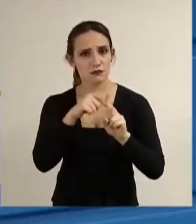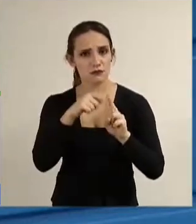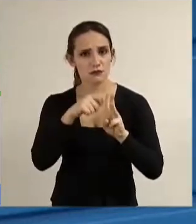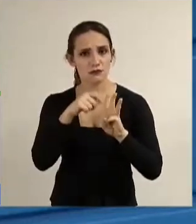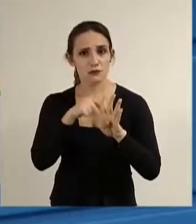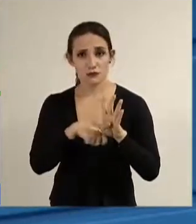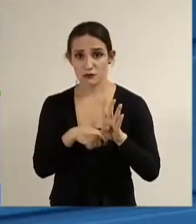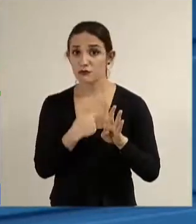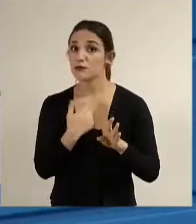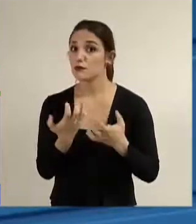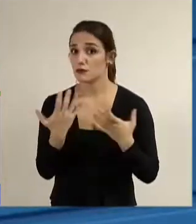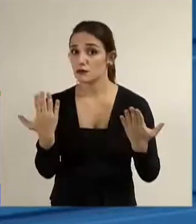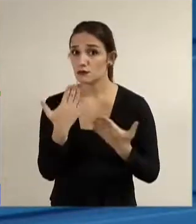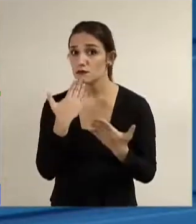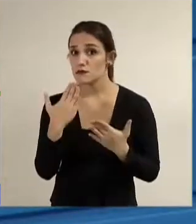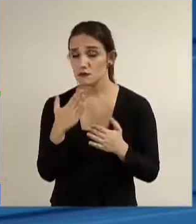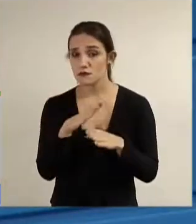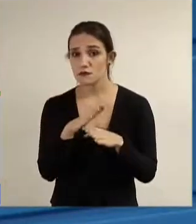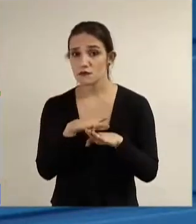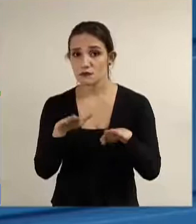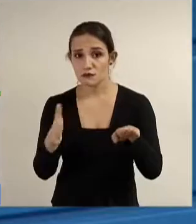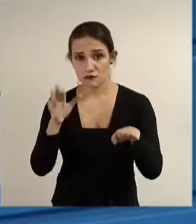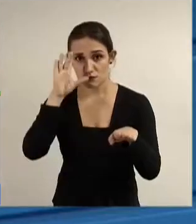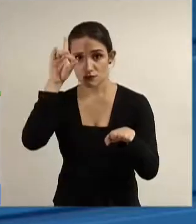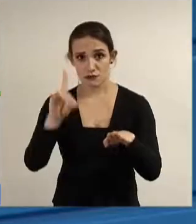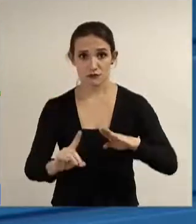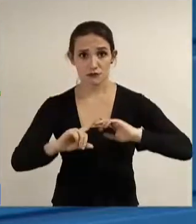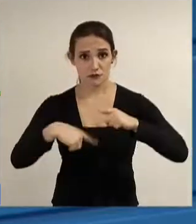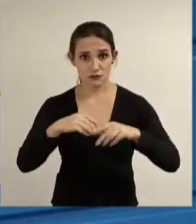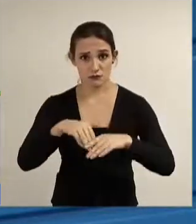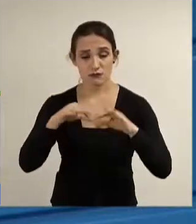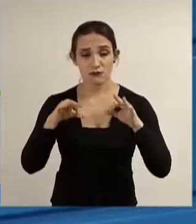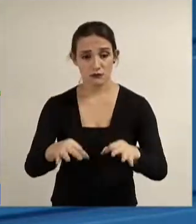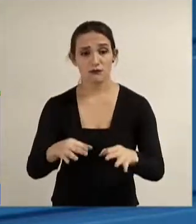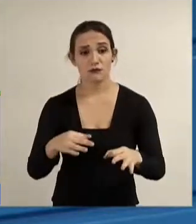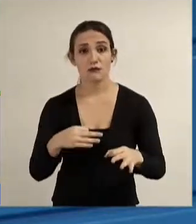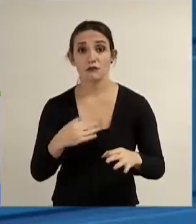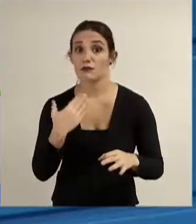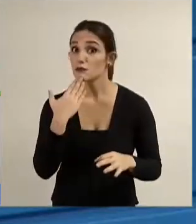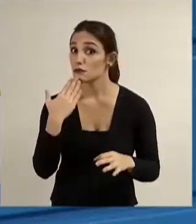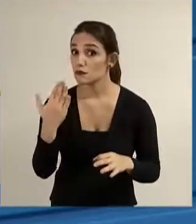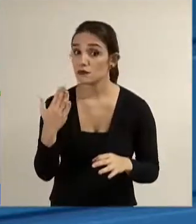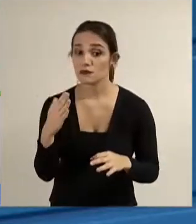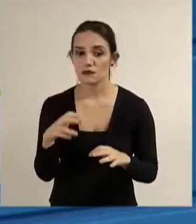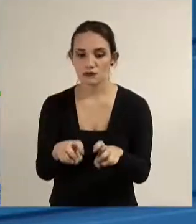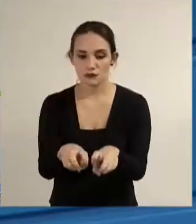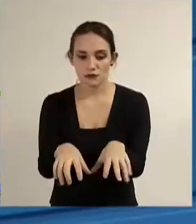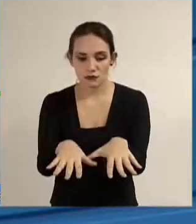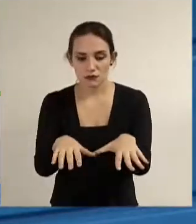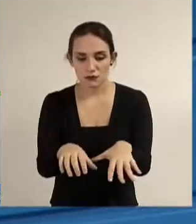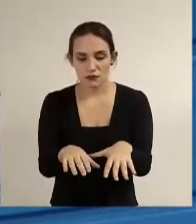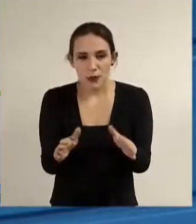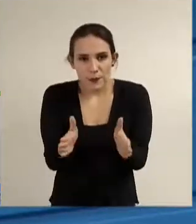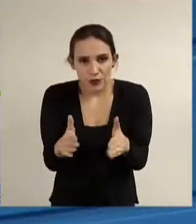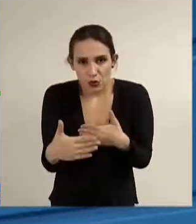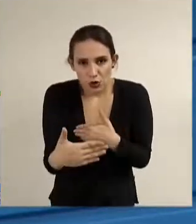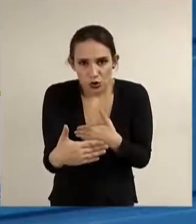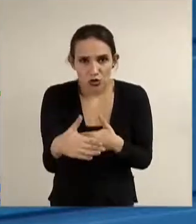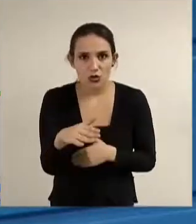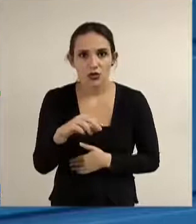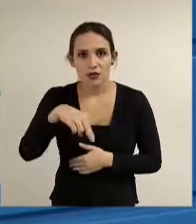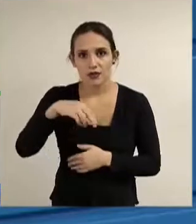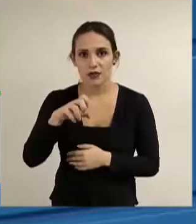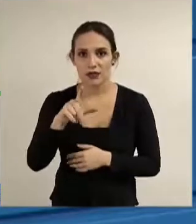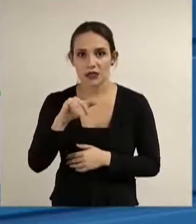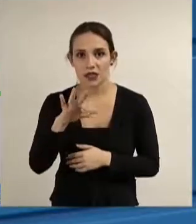eu requeiro à mesa, na forma regimental, após ouvido o colendo plenário, a reserva do plenarinho deputado Nelito Câmara